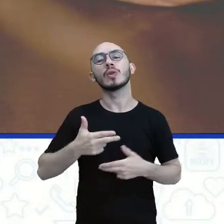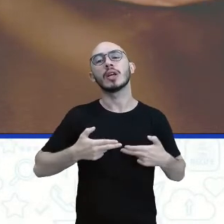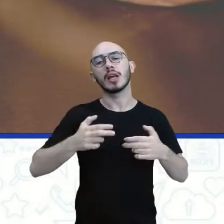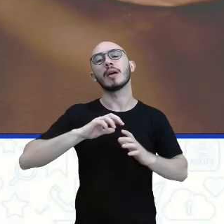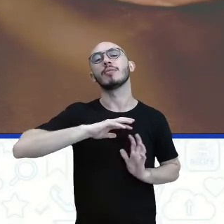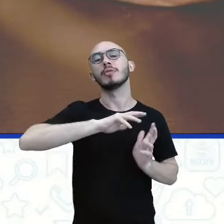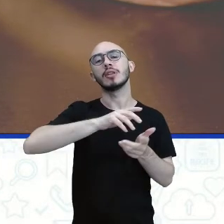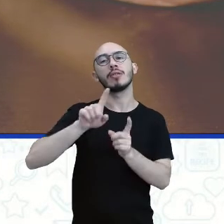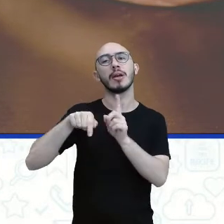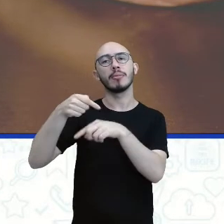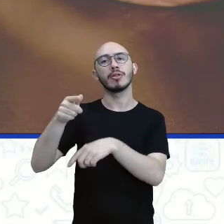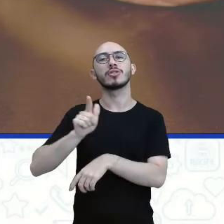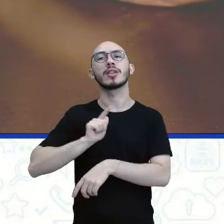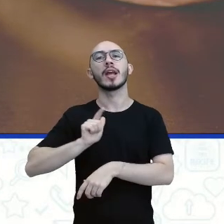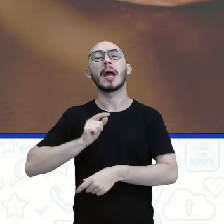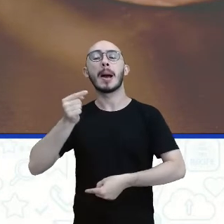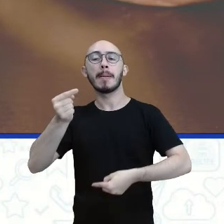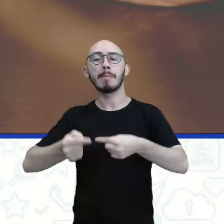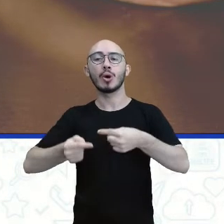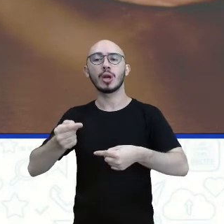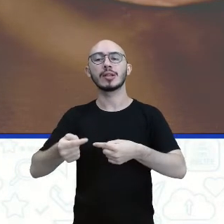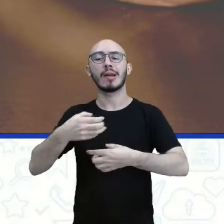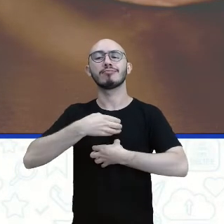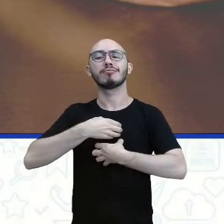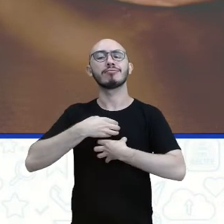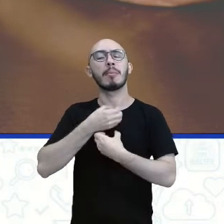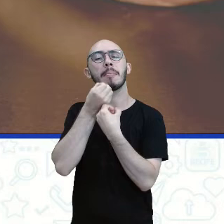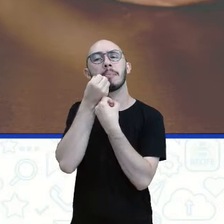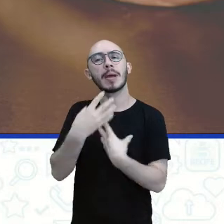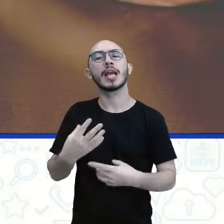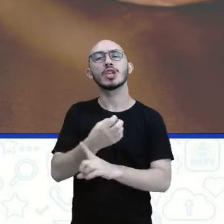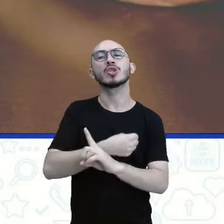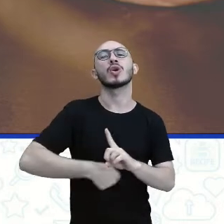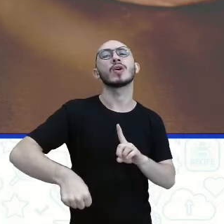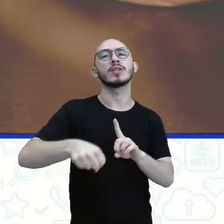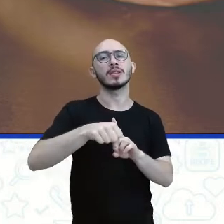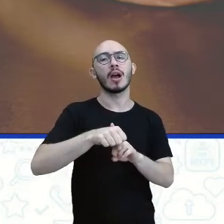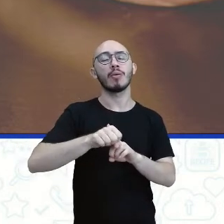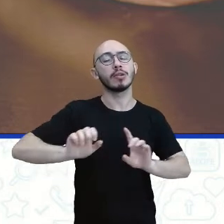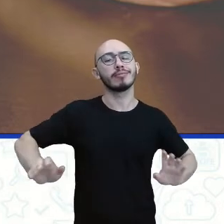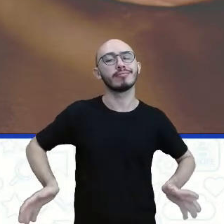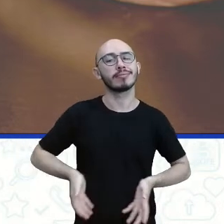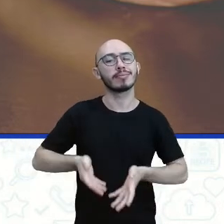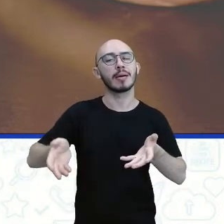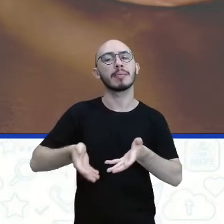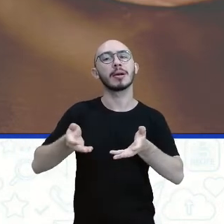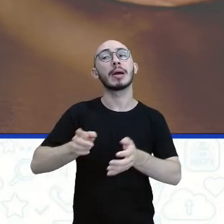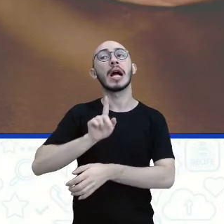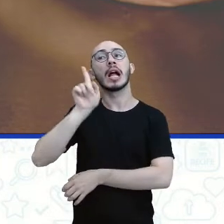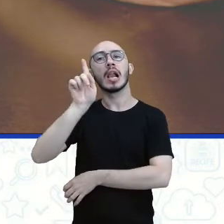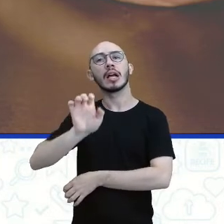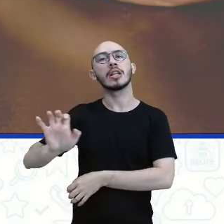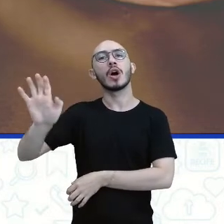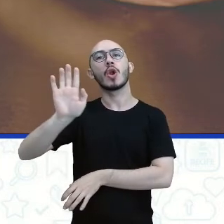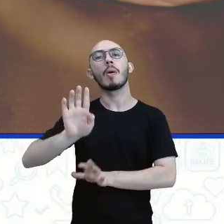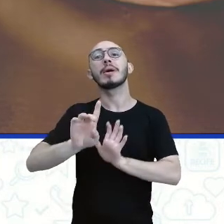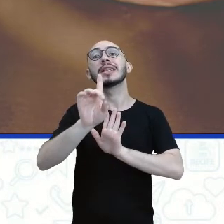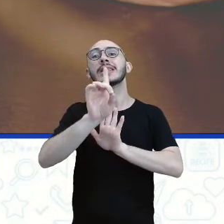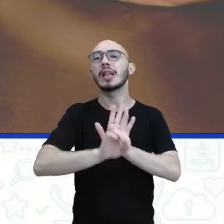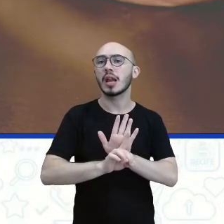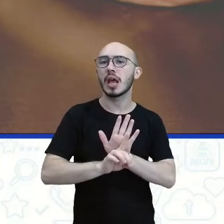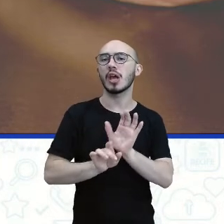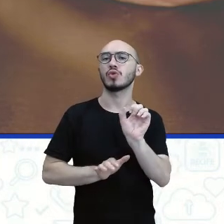política do bem-estar social acaba promovendo na Europa, né, uma série de direitos,